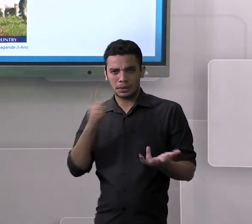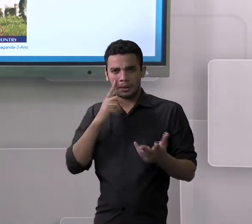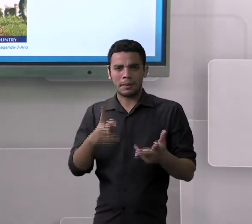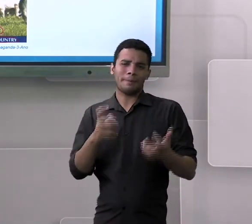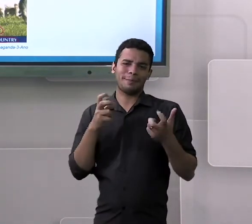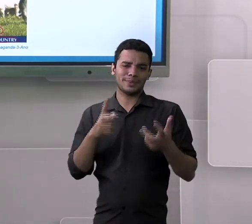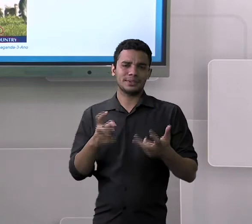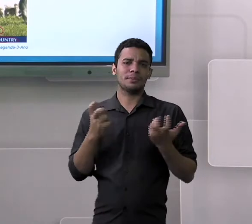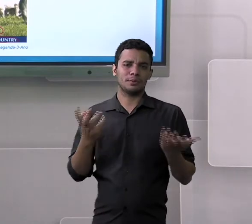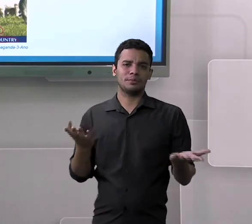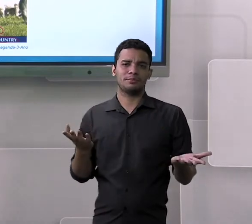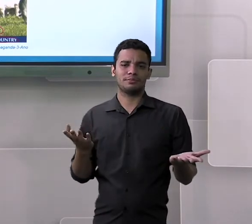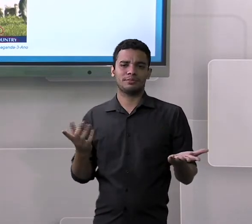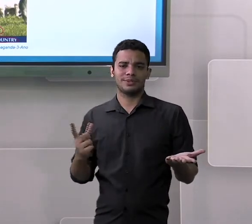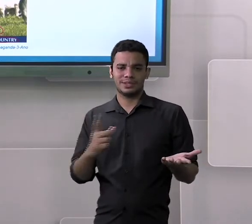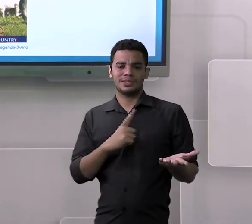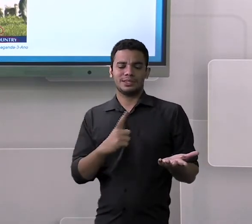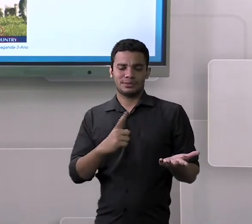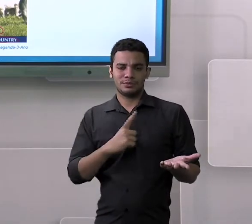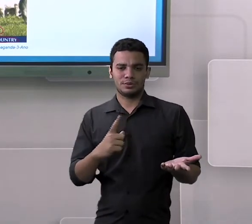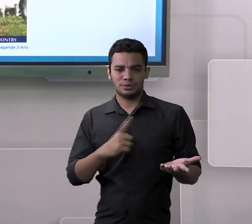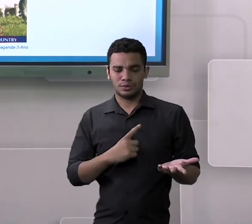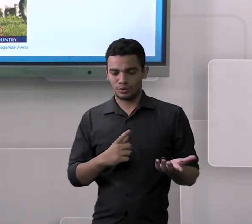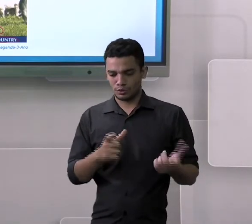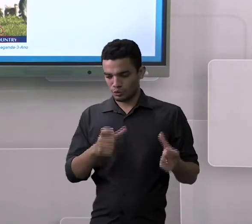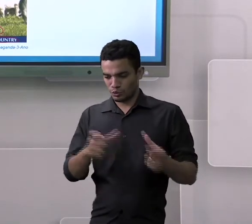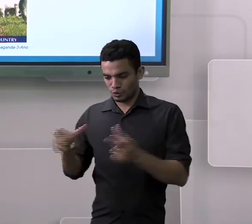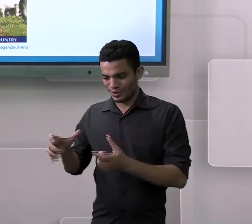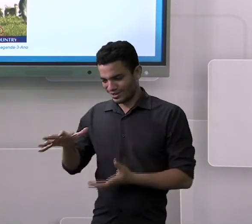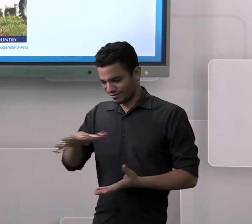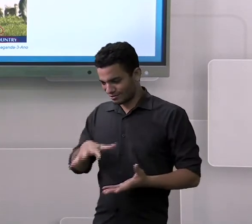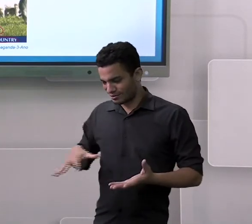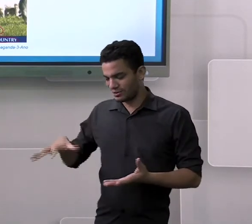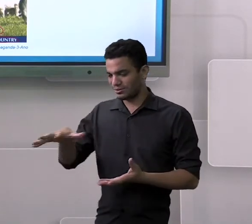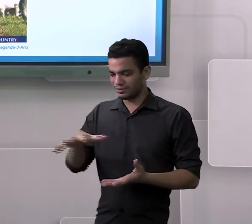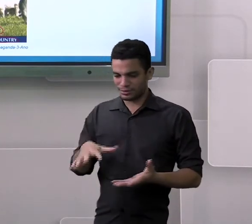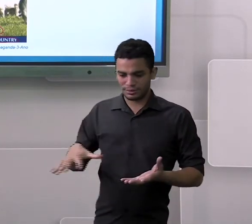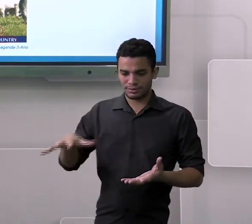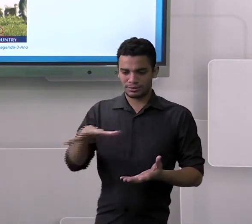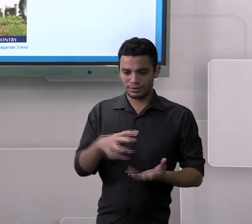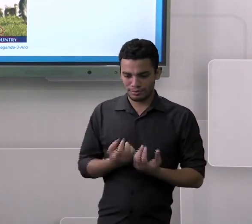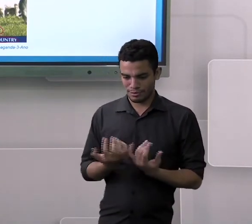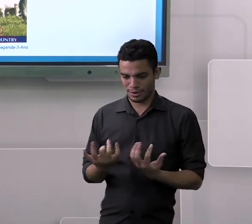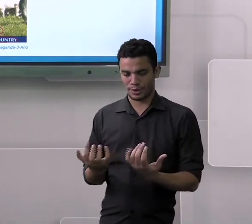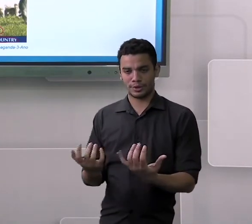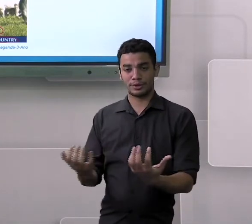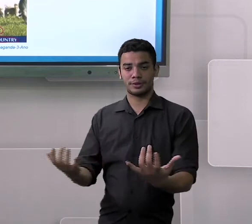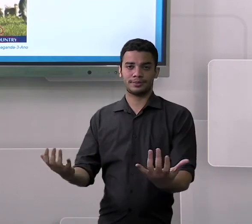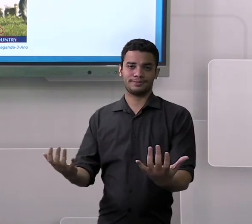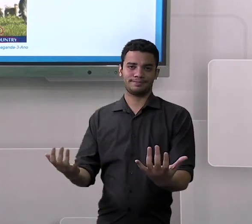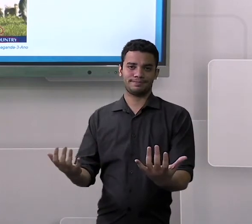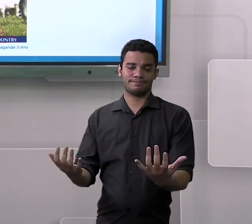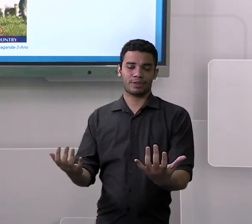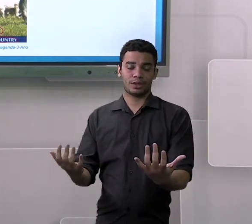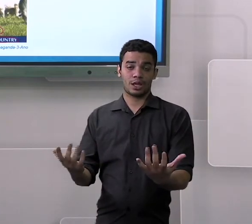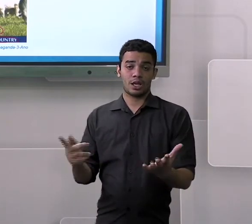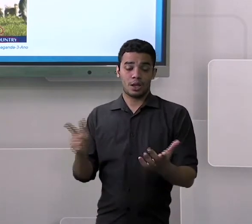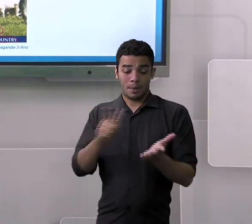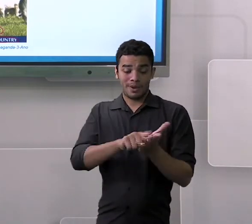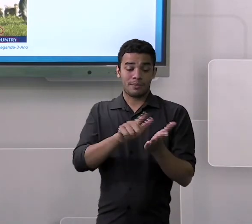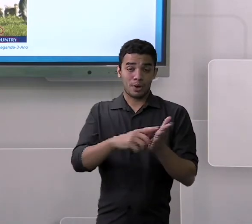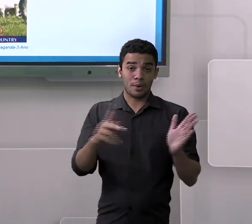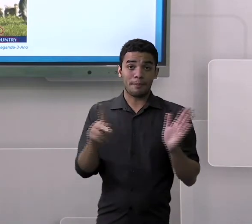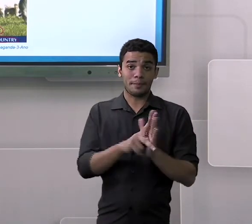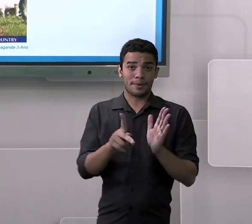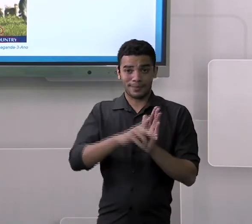bois bem cuidados num pasto verdinho. Então esse é o público-alvo. As pessoas que criam